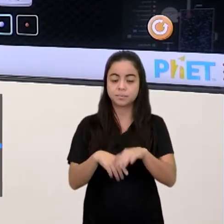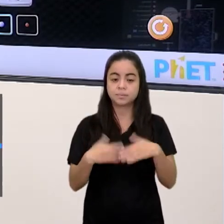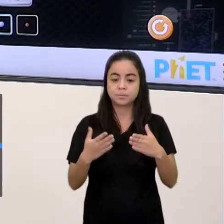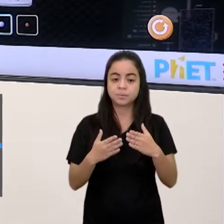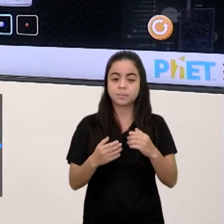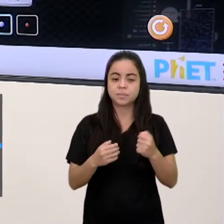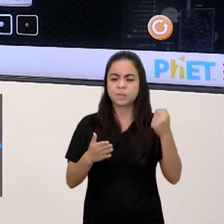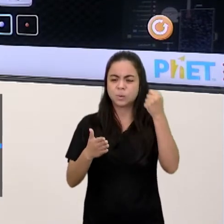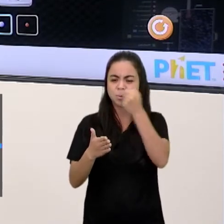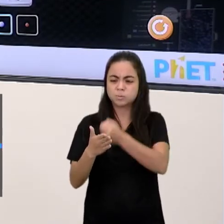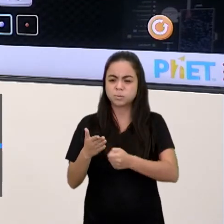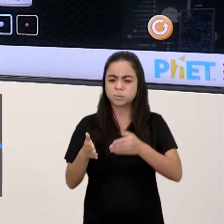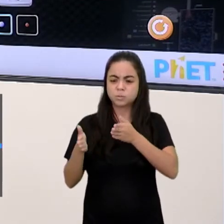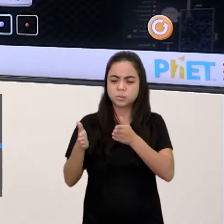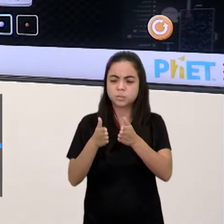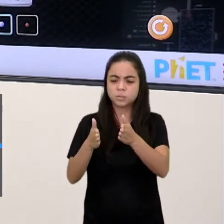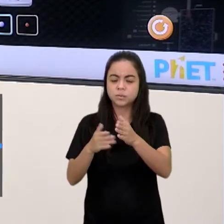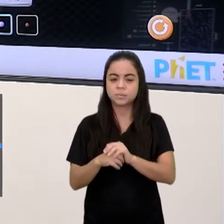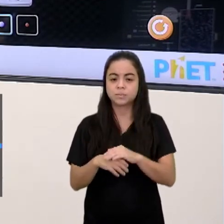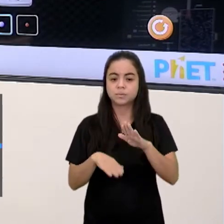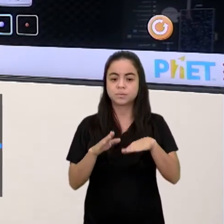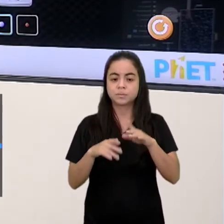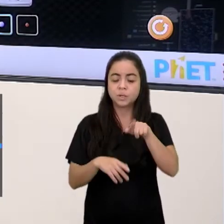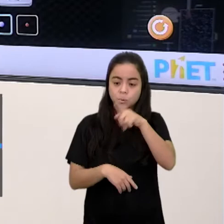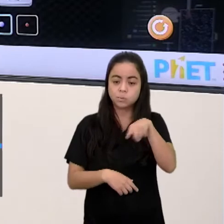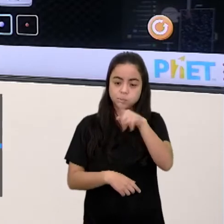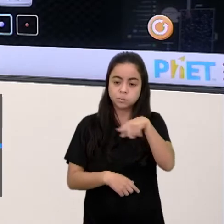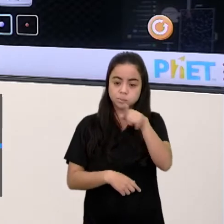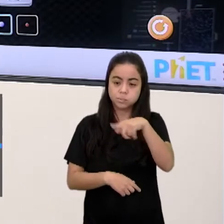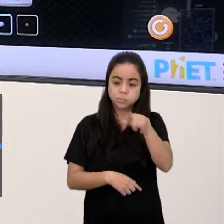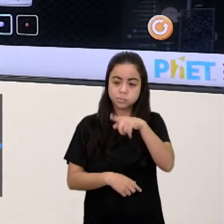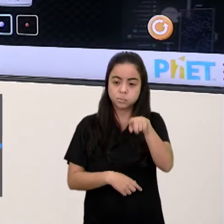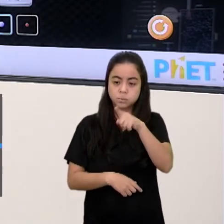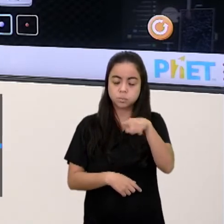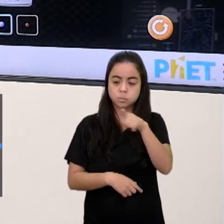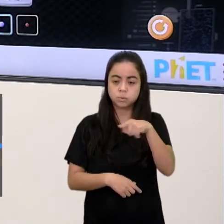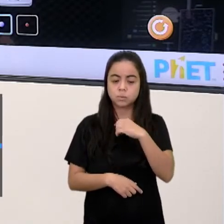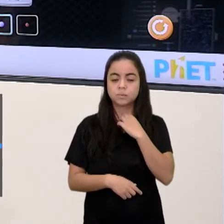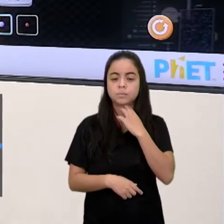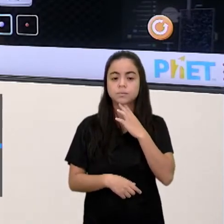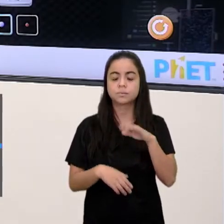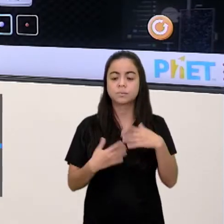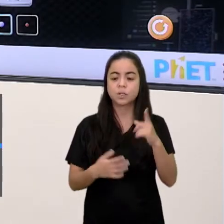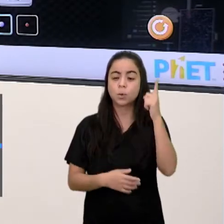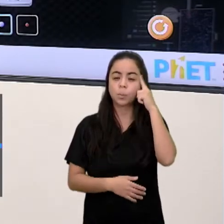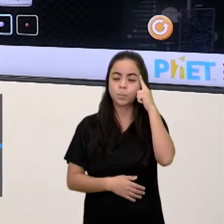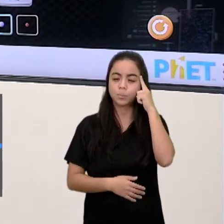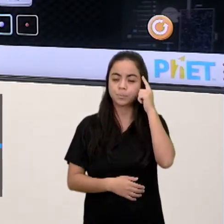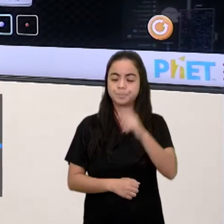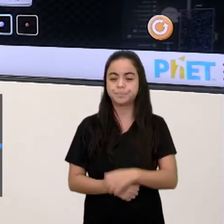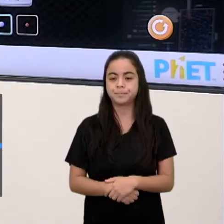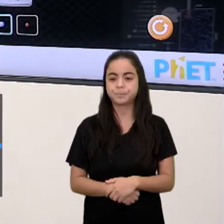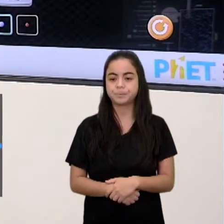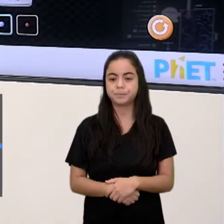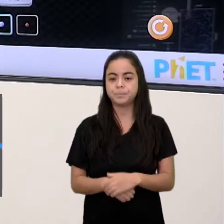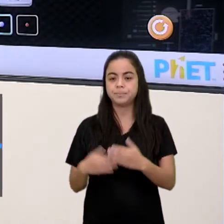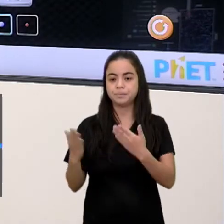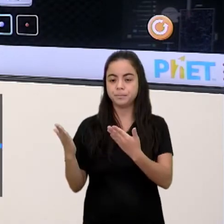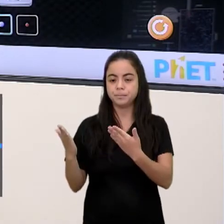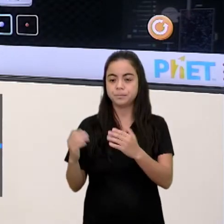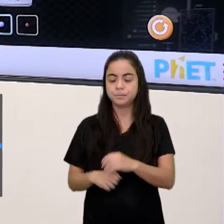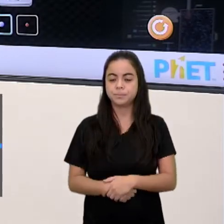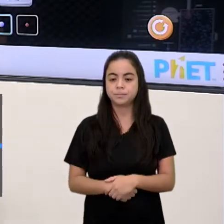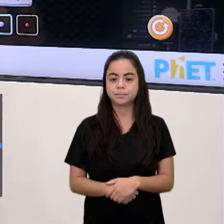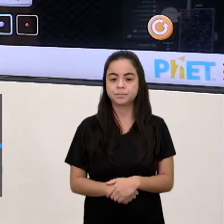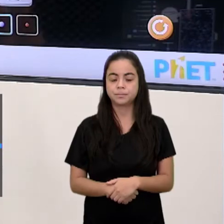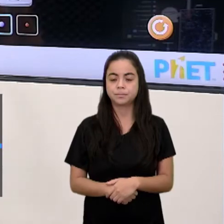bastante força na turbina, a ponto dessa turbina começar a girar, tá certo? Então a gente pensa nisso. Ó, vamos deixar o